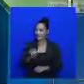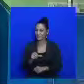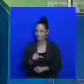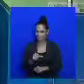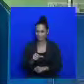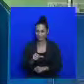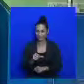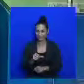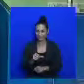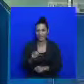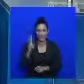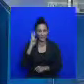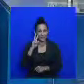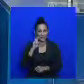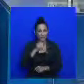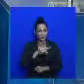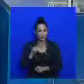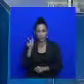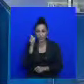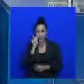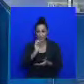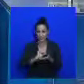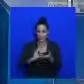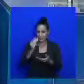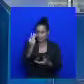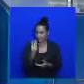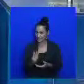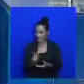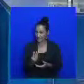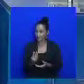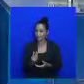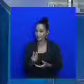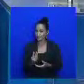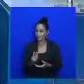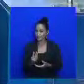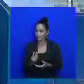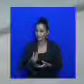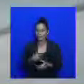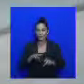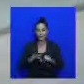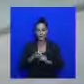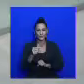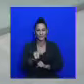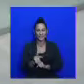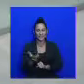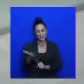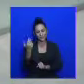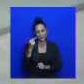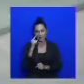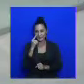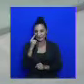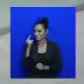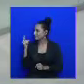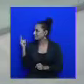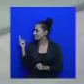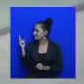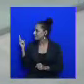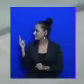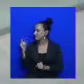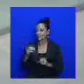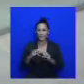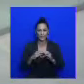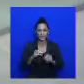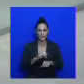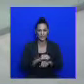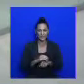you E lembrando que você ganha a partir de três acertos no super cético e vamos lá bola